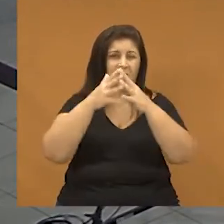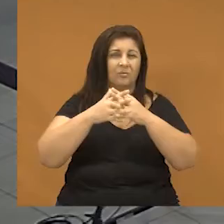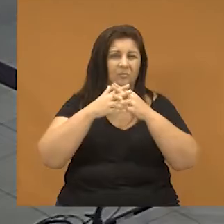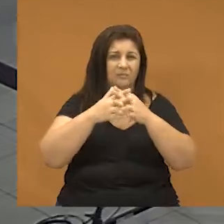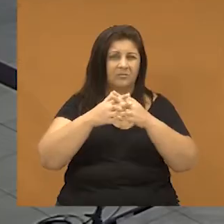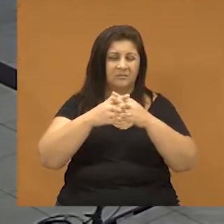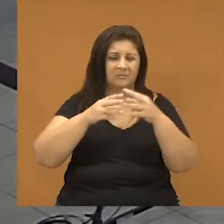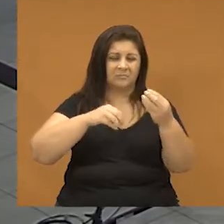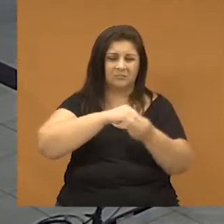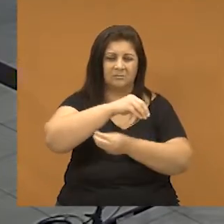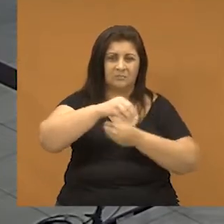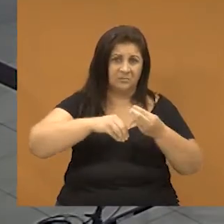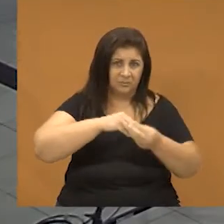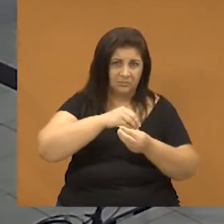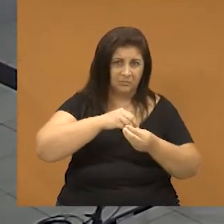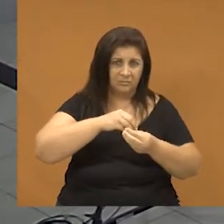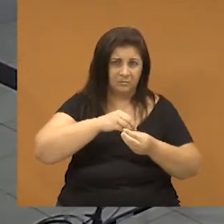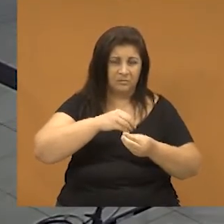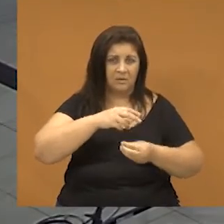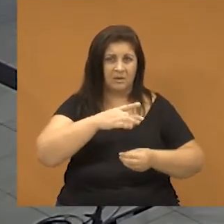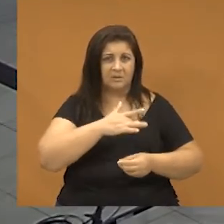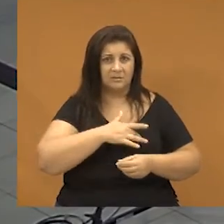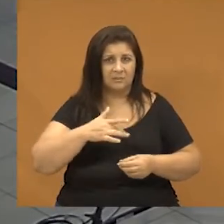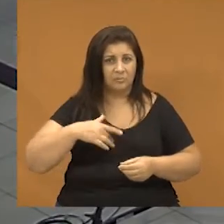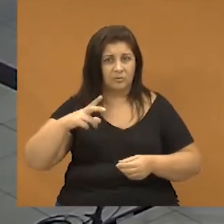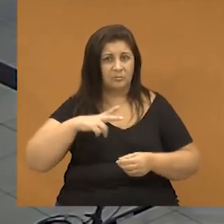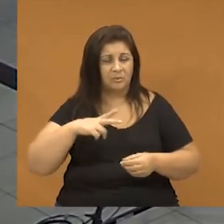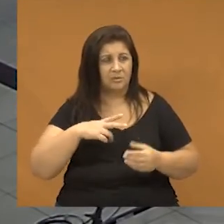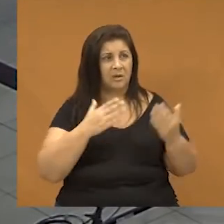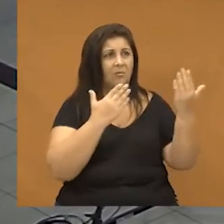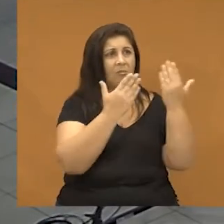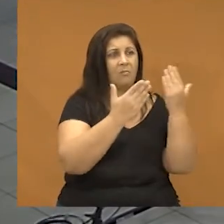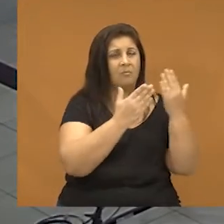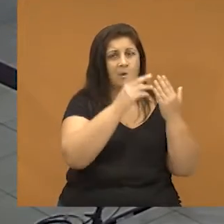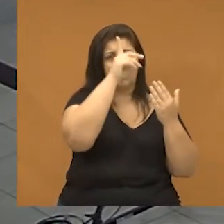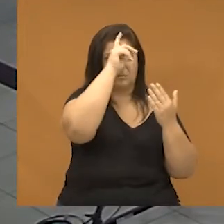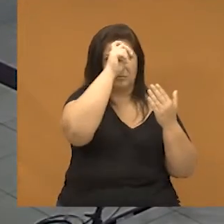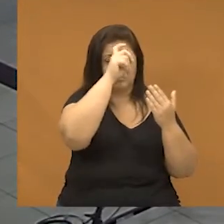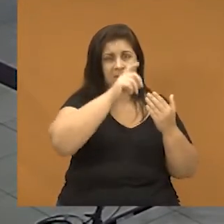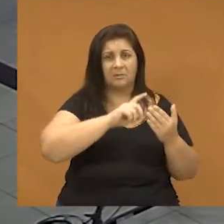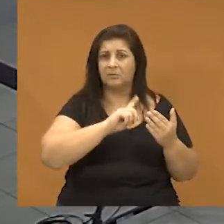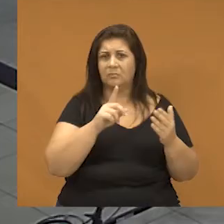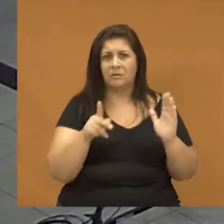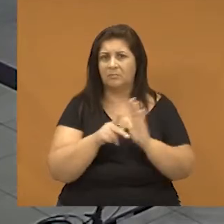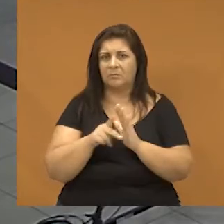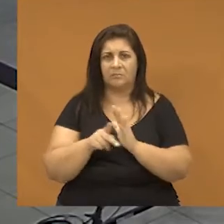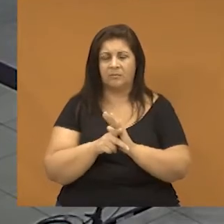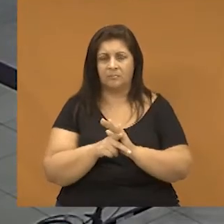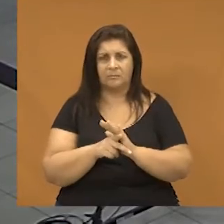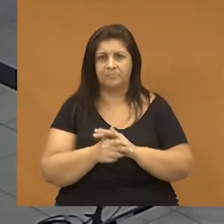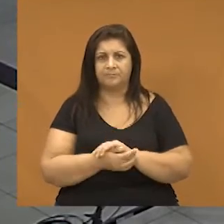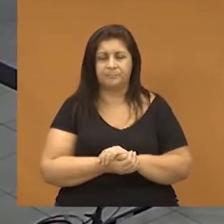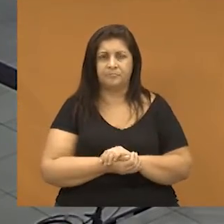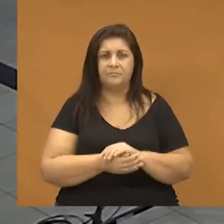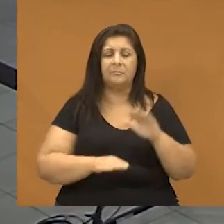misturando o convênio com o hospital. O hospital não tem nada a ver com convênio. O hospital presta um serviço para o convênio. Às vezes ele tem um